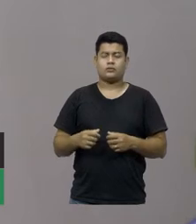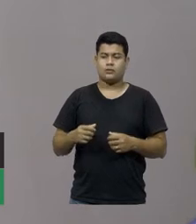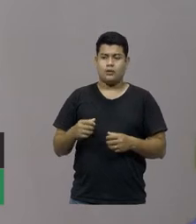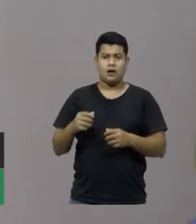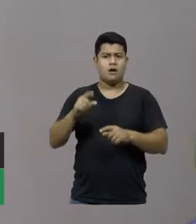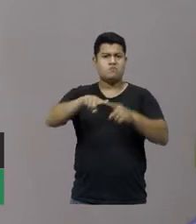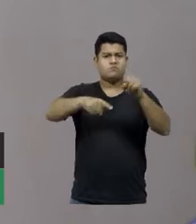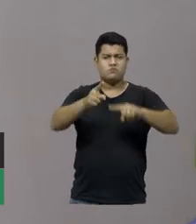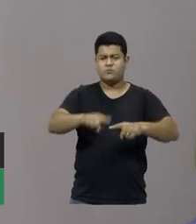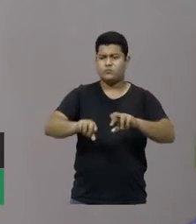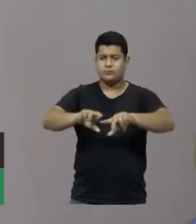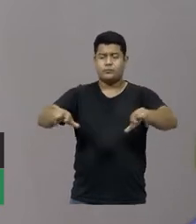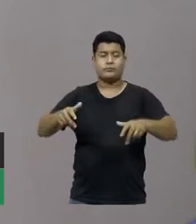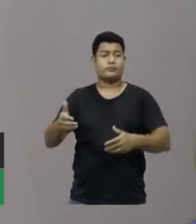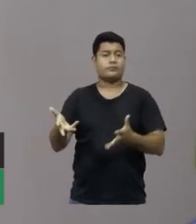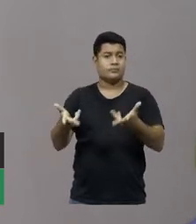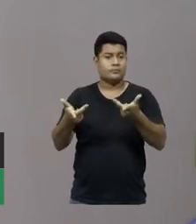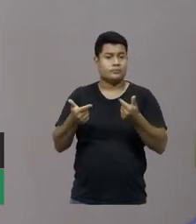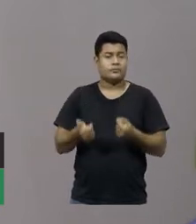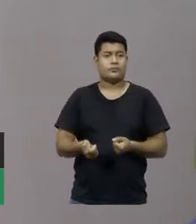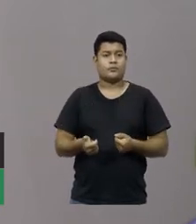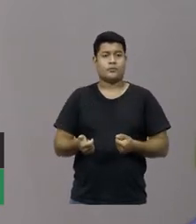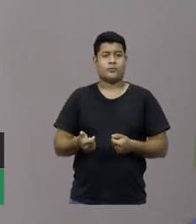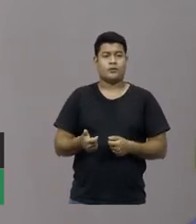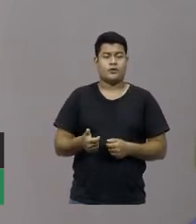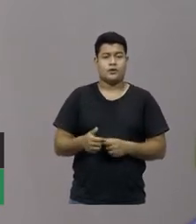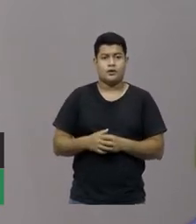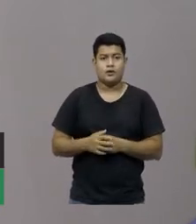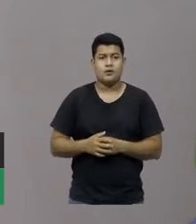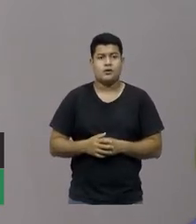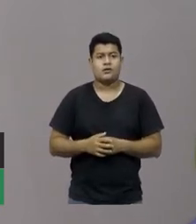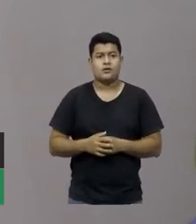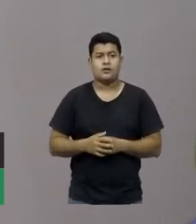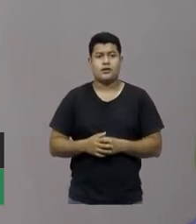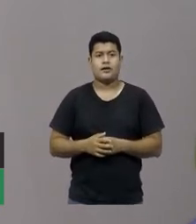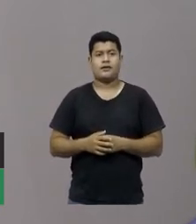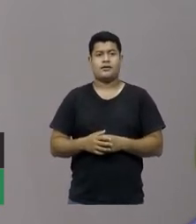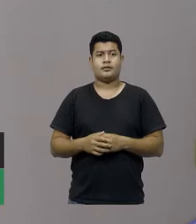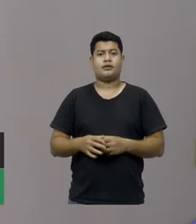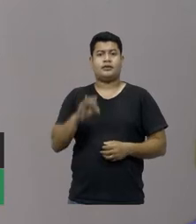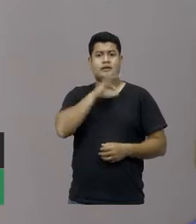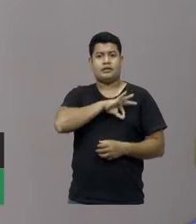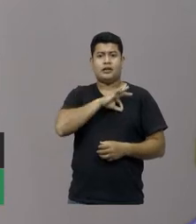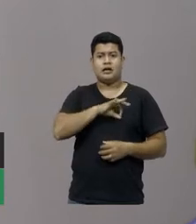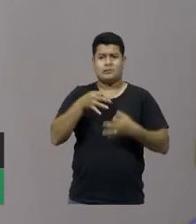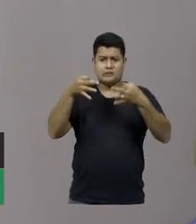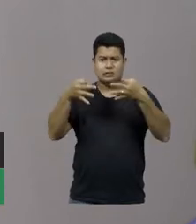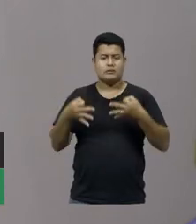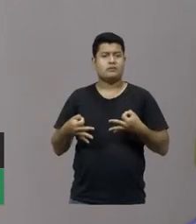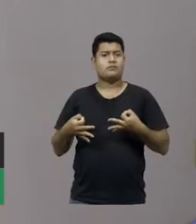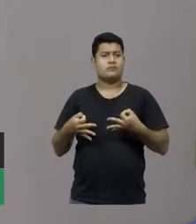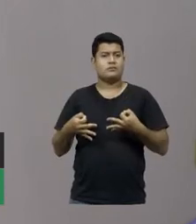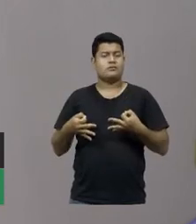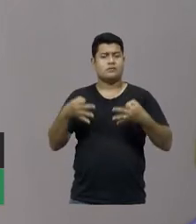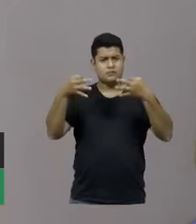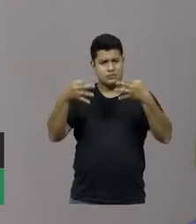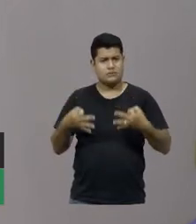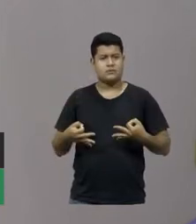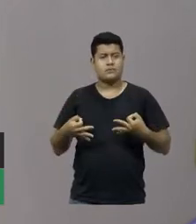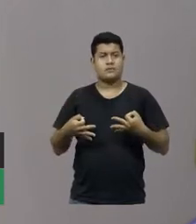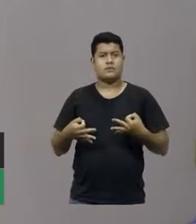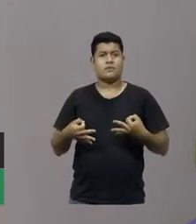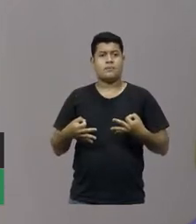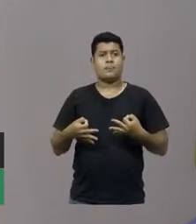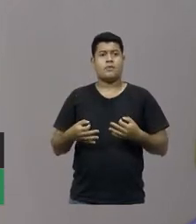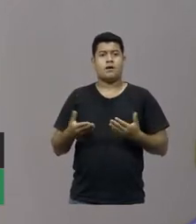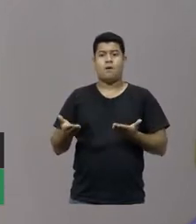de qualidade, por boas condições de trabalho e por salário justo. Salário justo. O que se